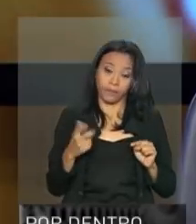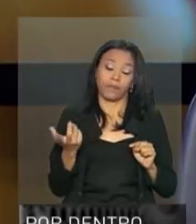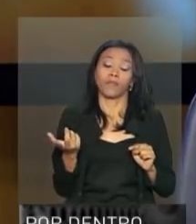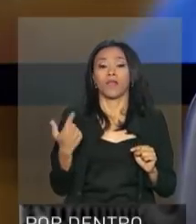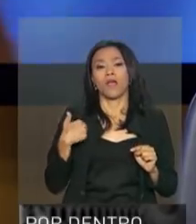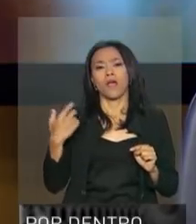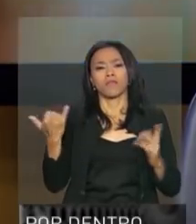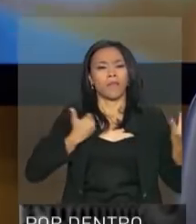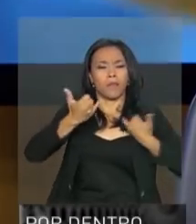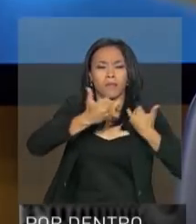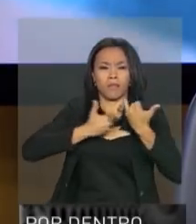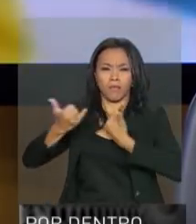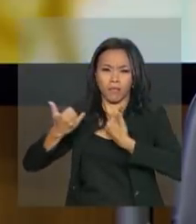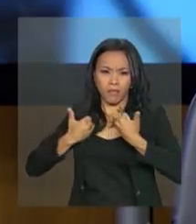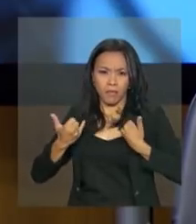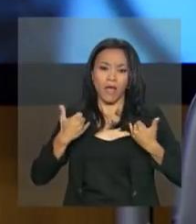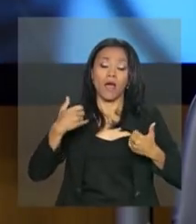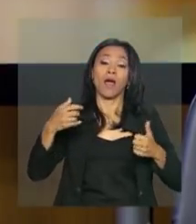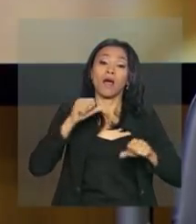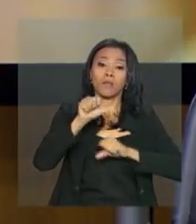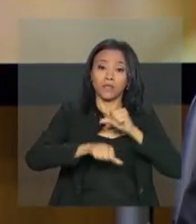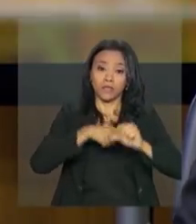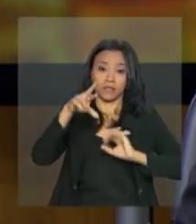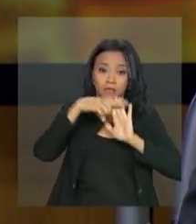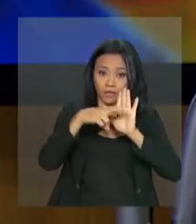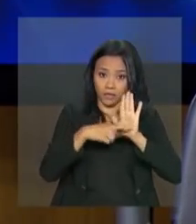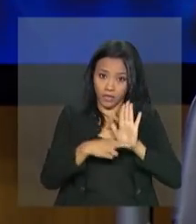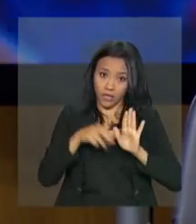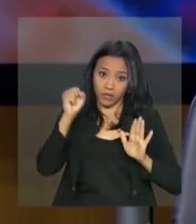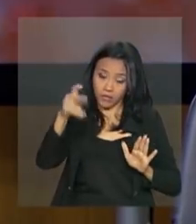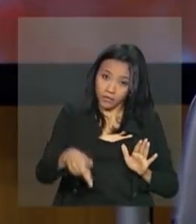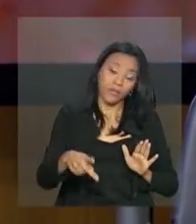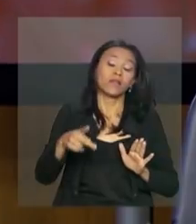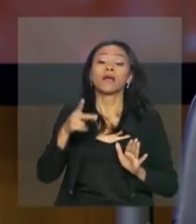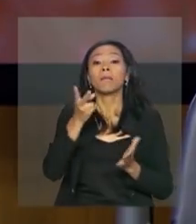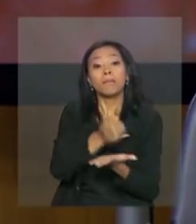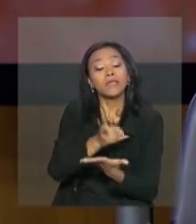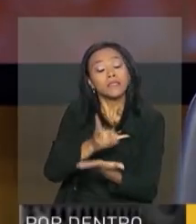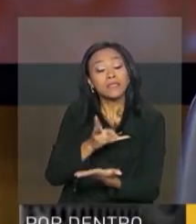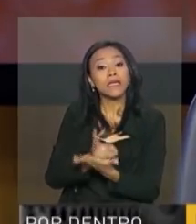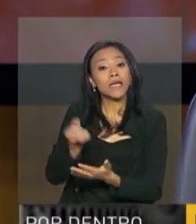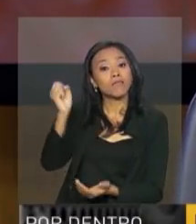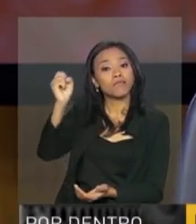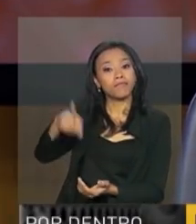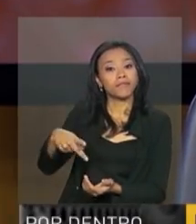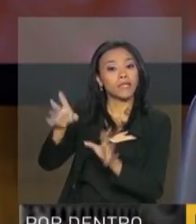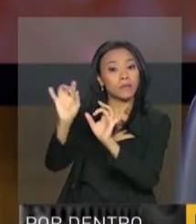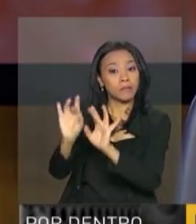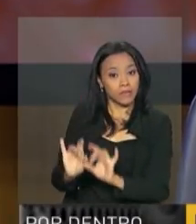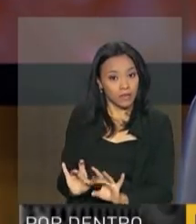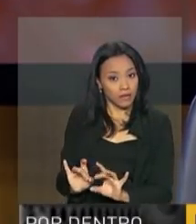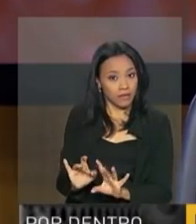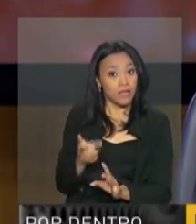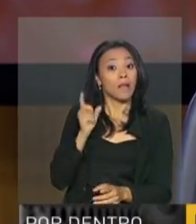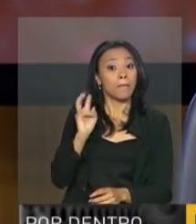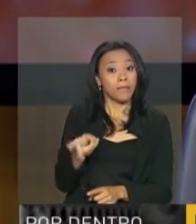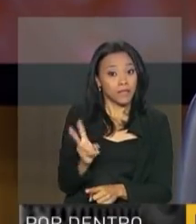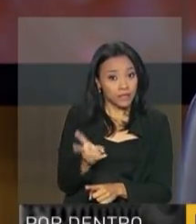tem ouvido por aí, a reforma da Previdência mantém a possibilidade de aposentadorias especiais. E ela mantém também aposentadorias